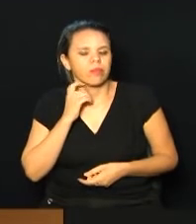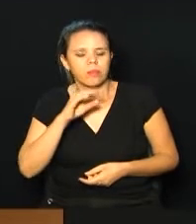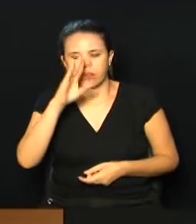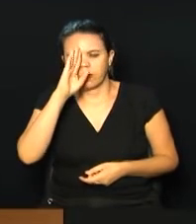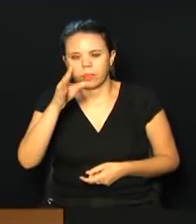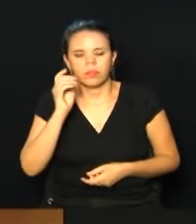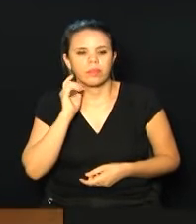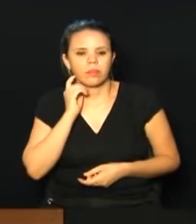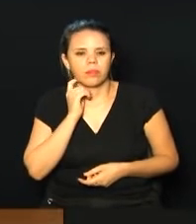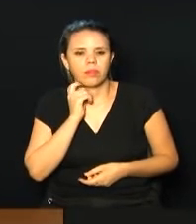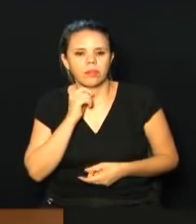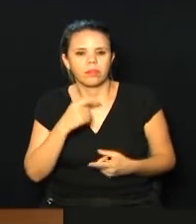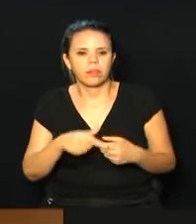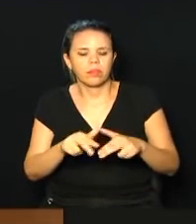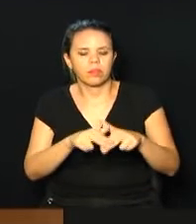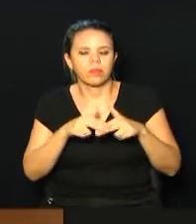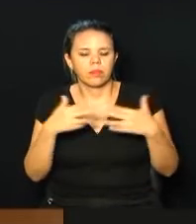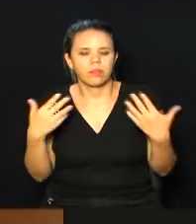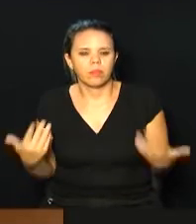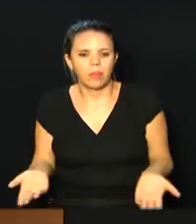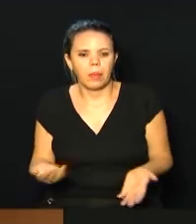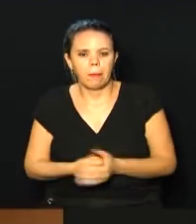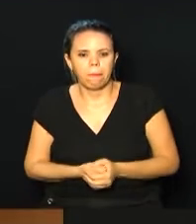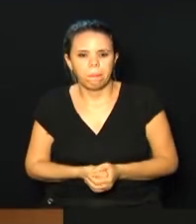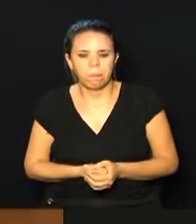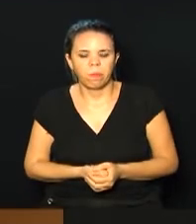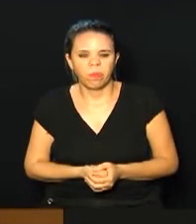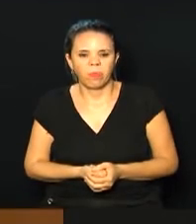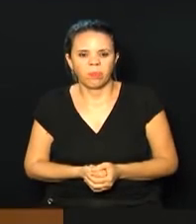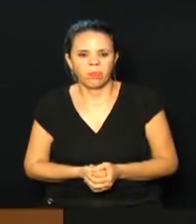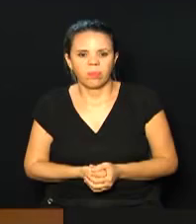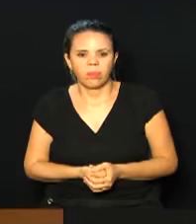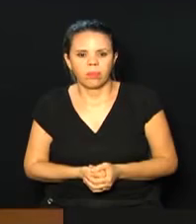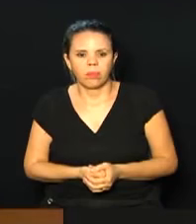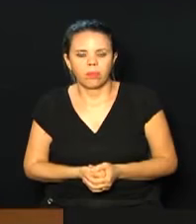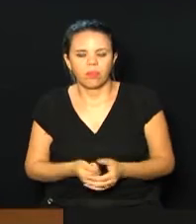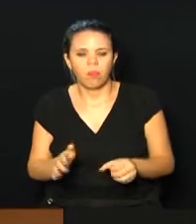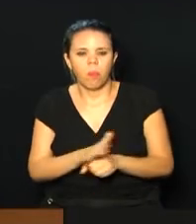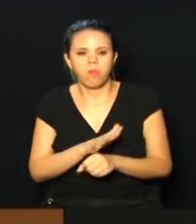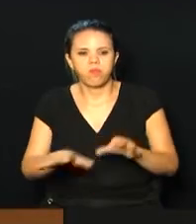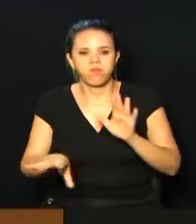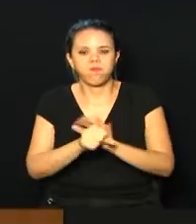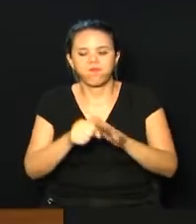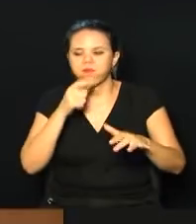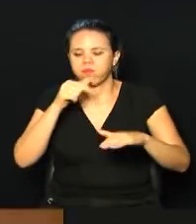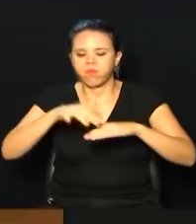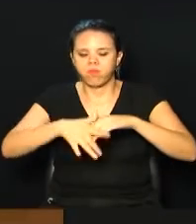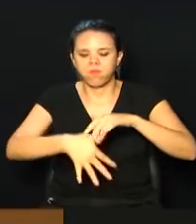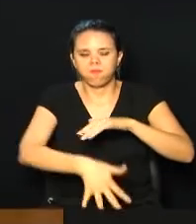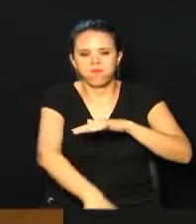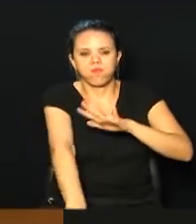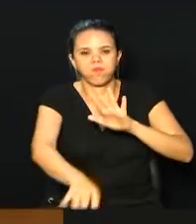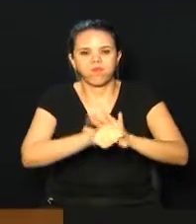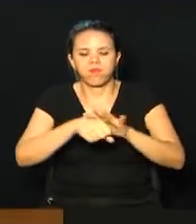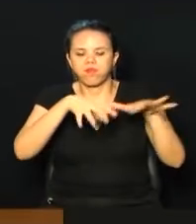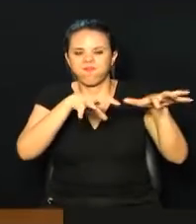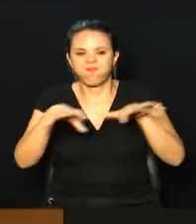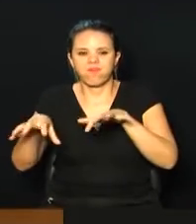Principalmente por conta do encharcamento do solo, né? É muita